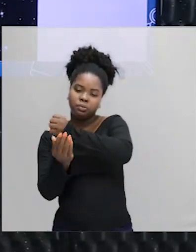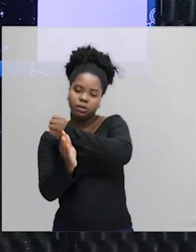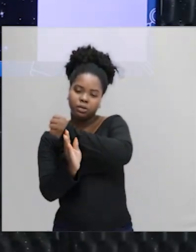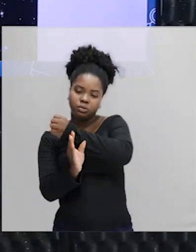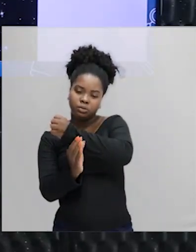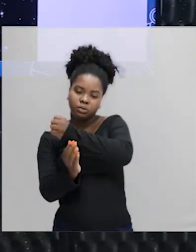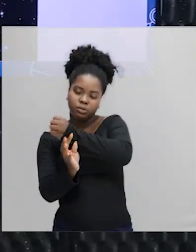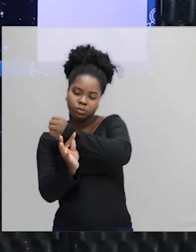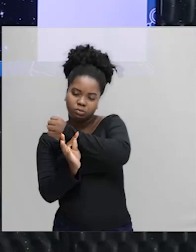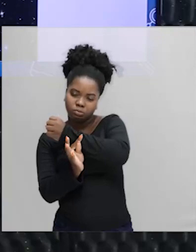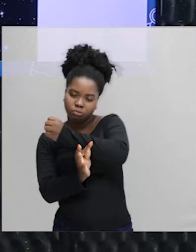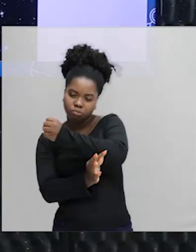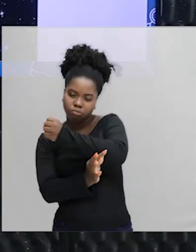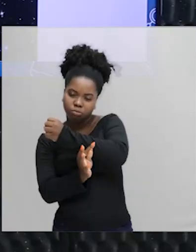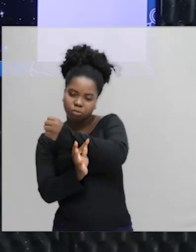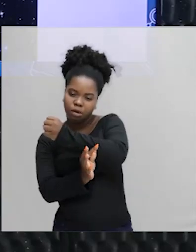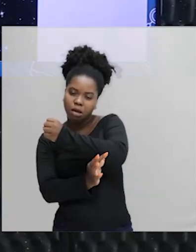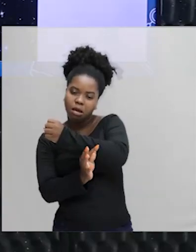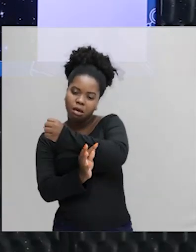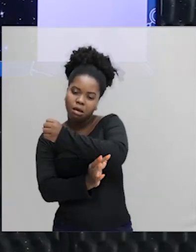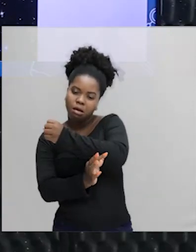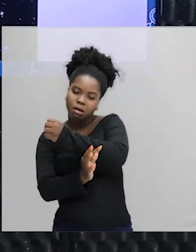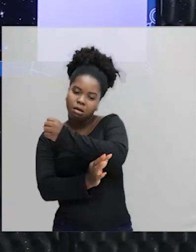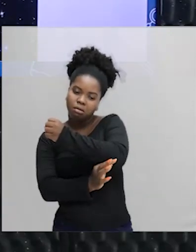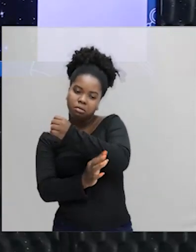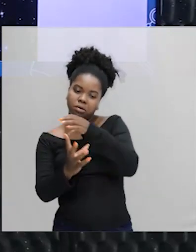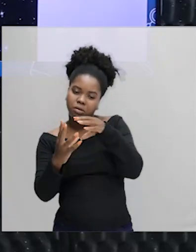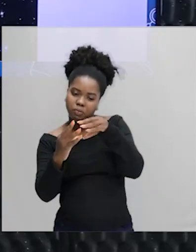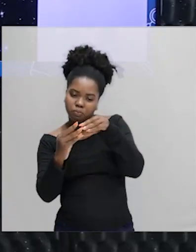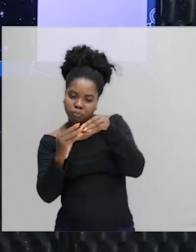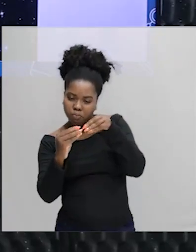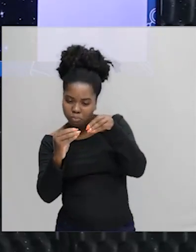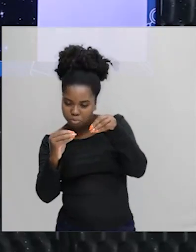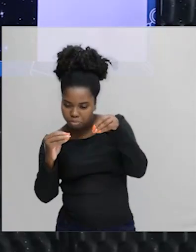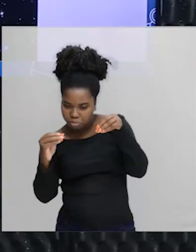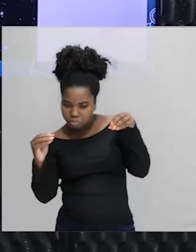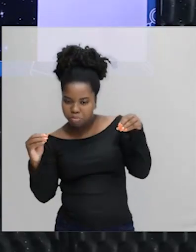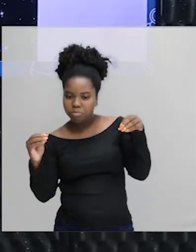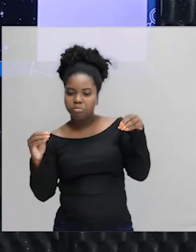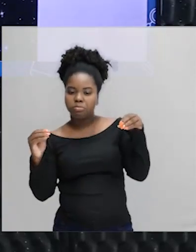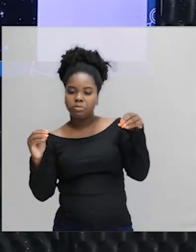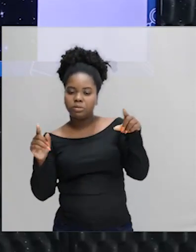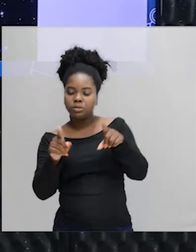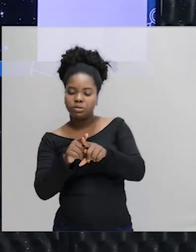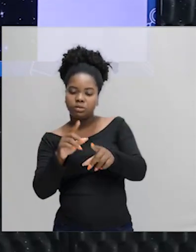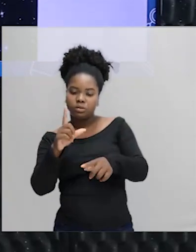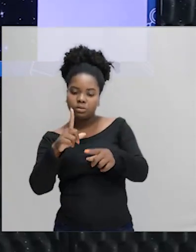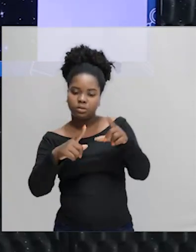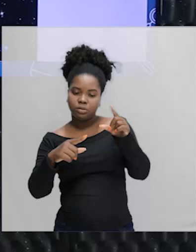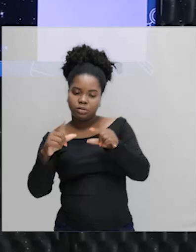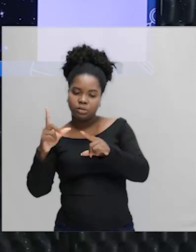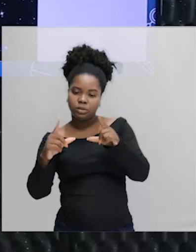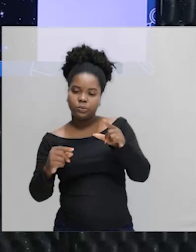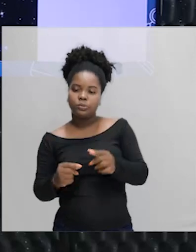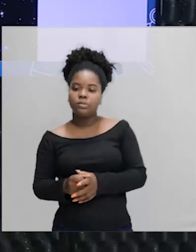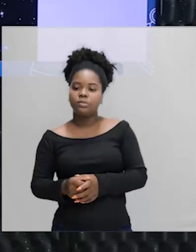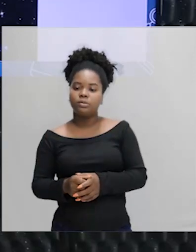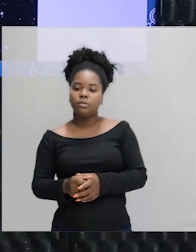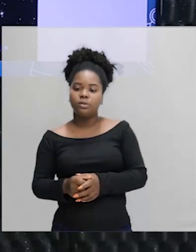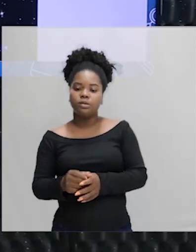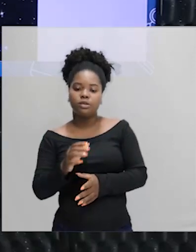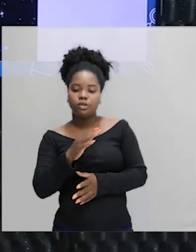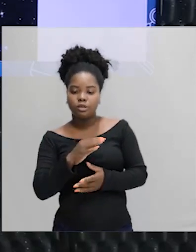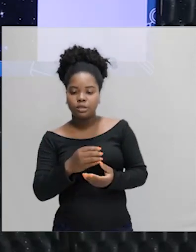muito altas, formando gigantes, tá certo? Estrelas em que já estão no estágio final de sua